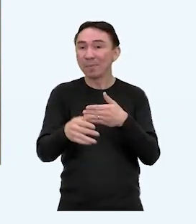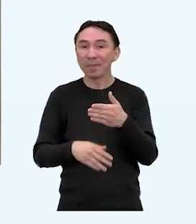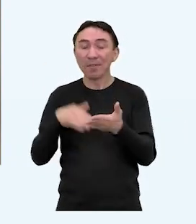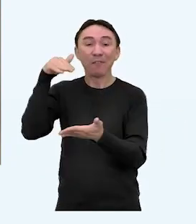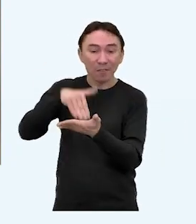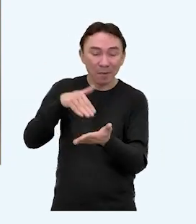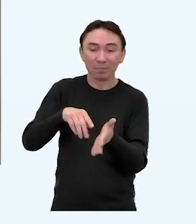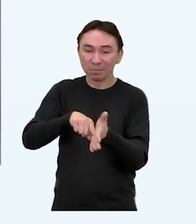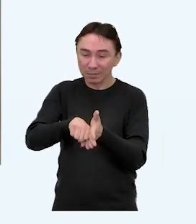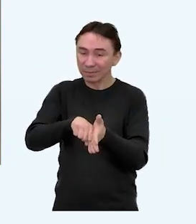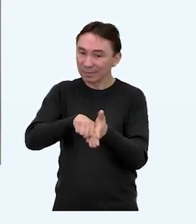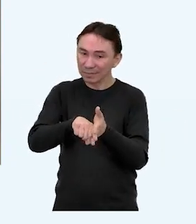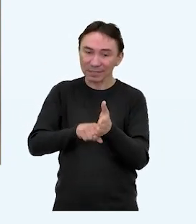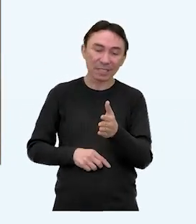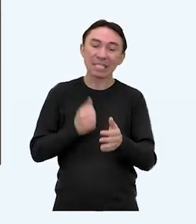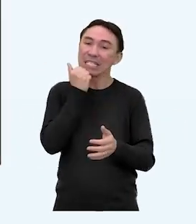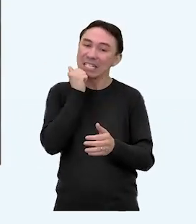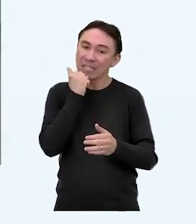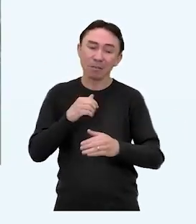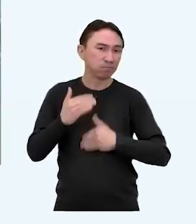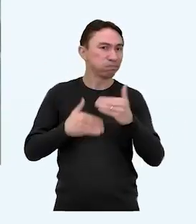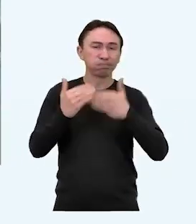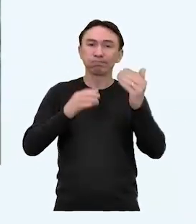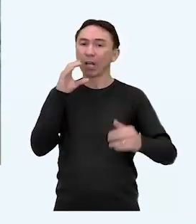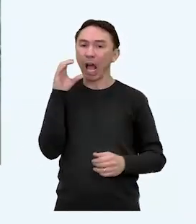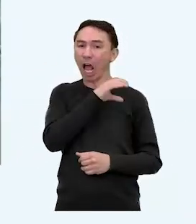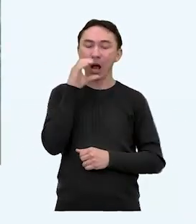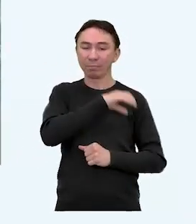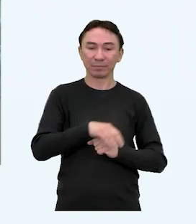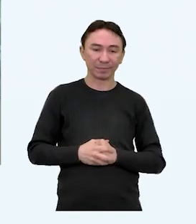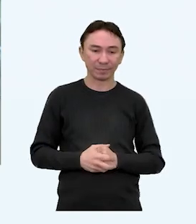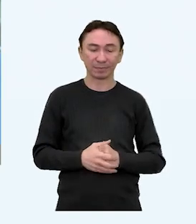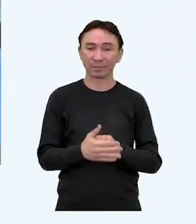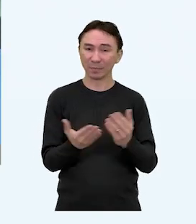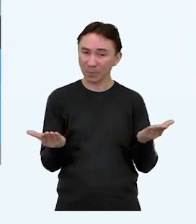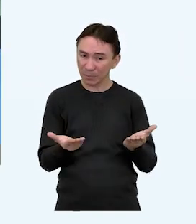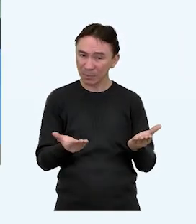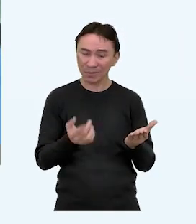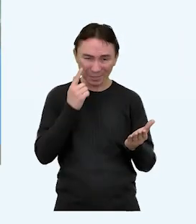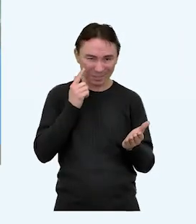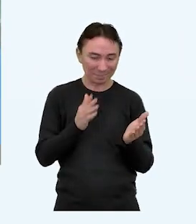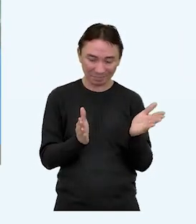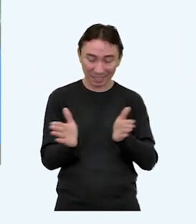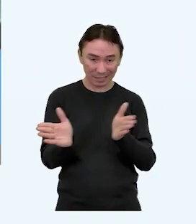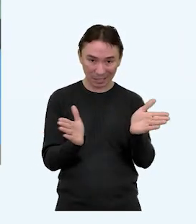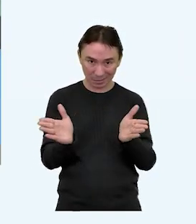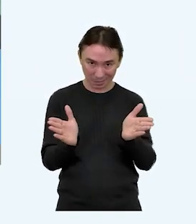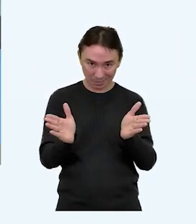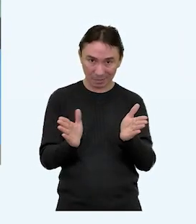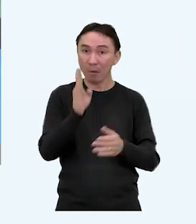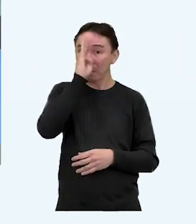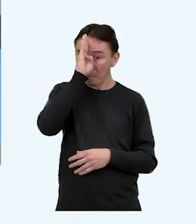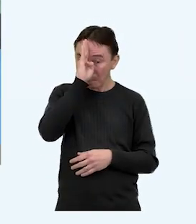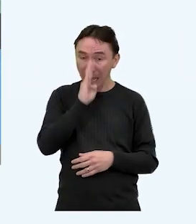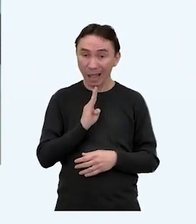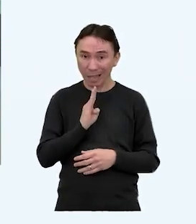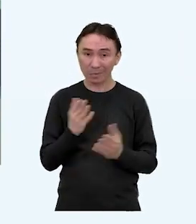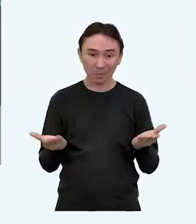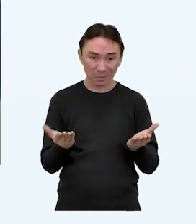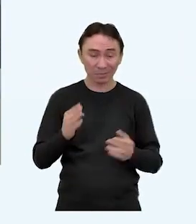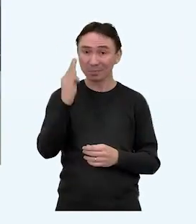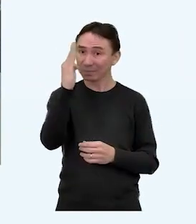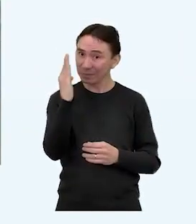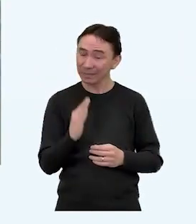a ciência avançará mais rapidamente. O acesso aberto hoje no Brasil representa a possibilidade do desenvolvimento